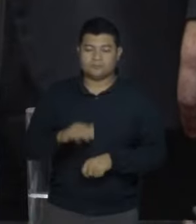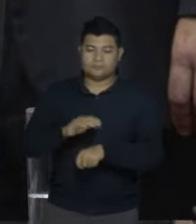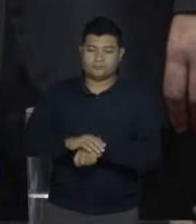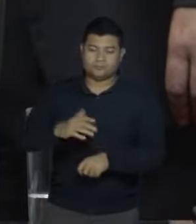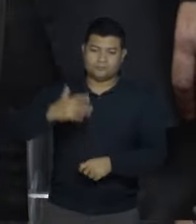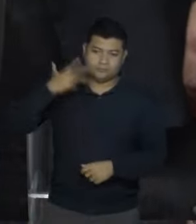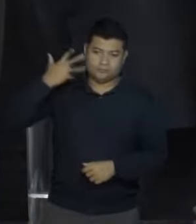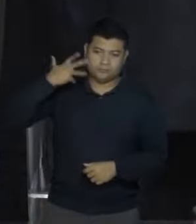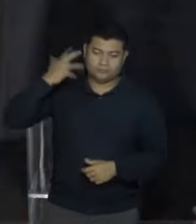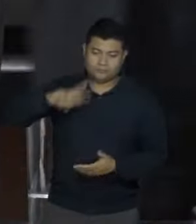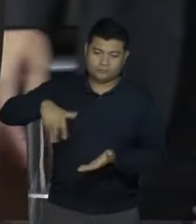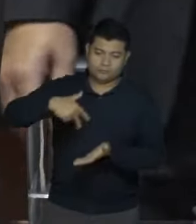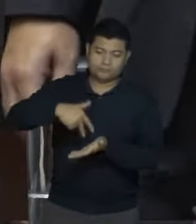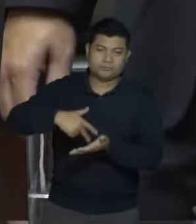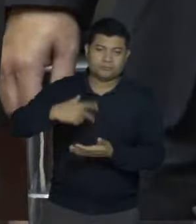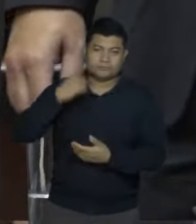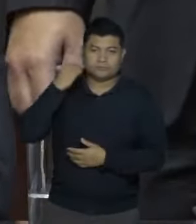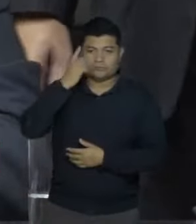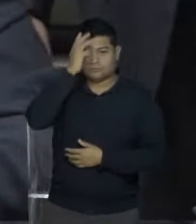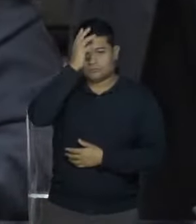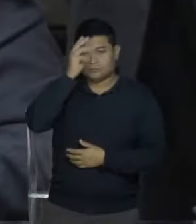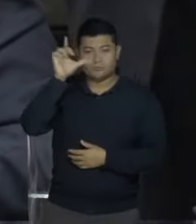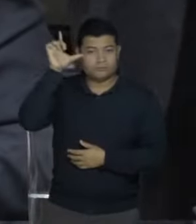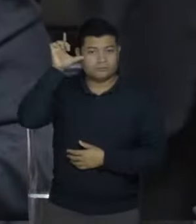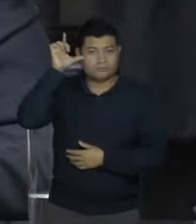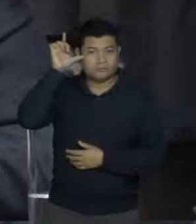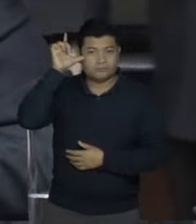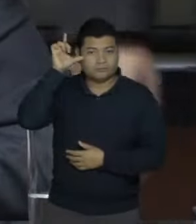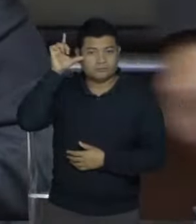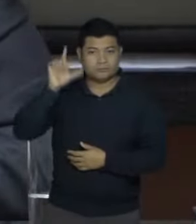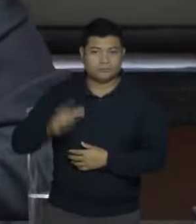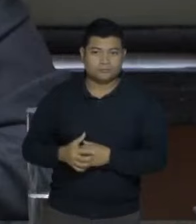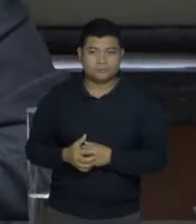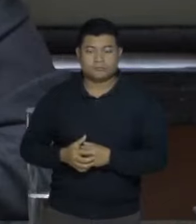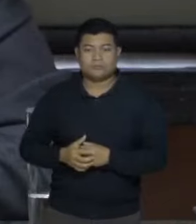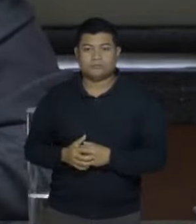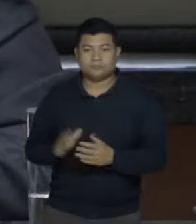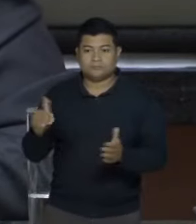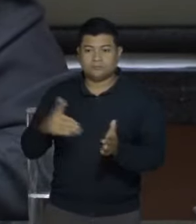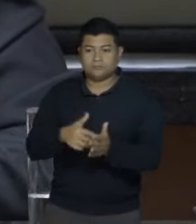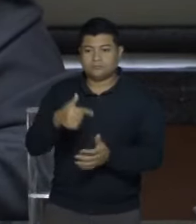carbinatti vossa excelência tem o tempo de até 7 minutos